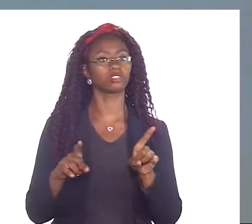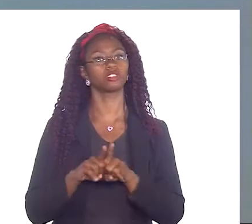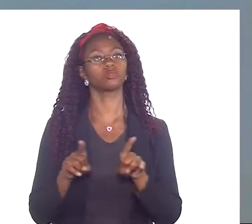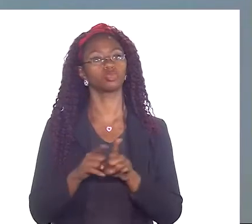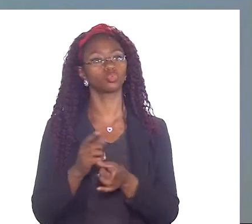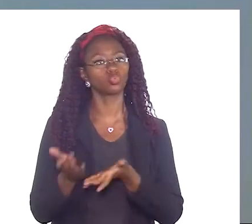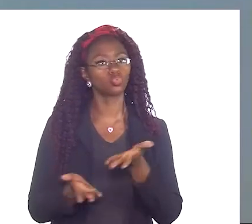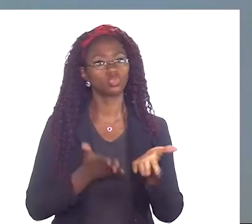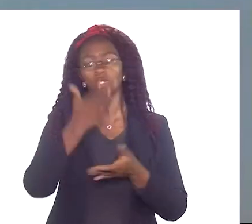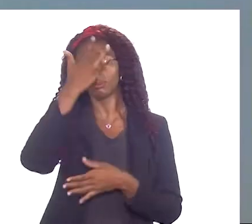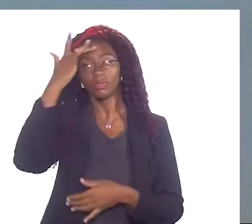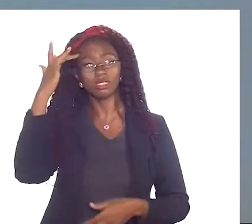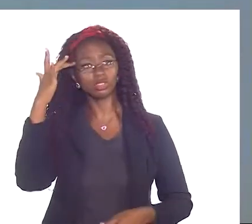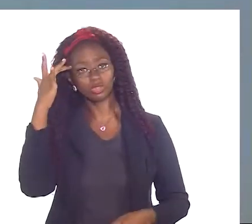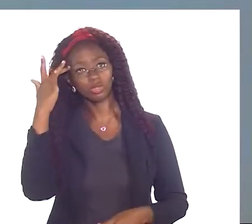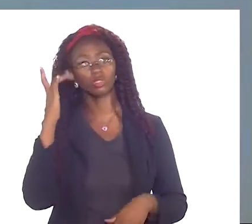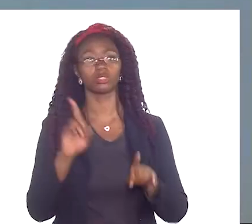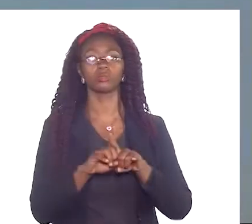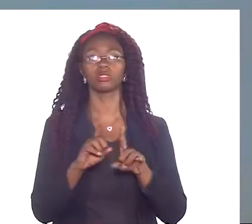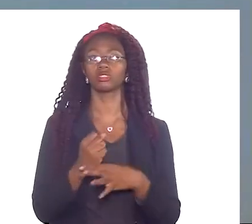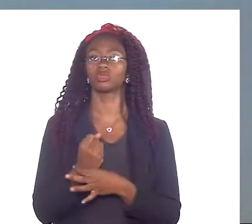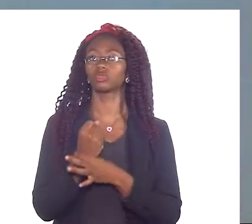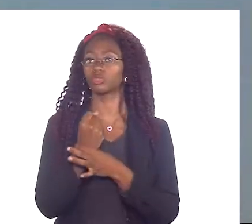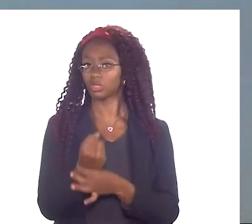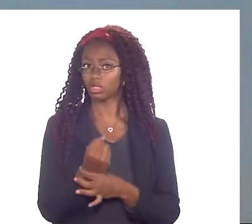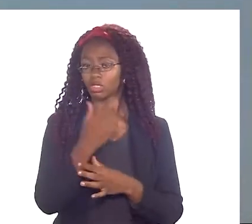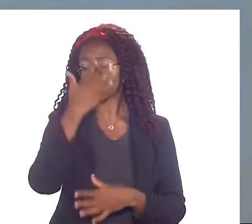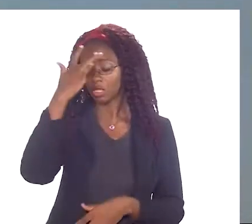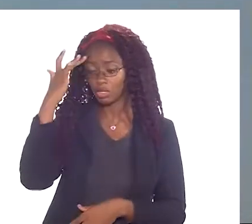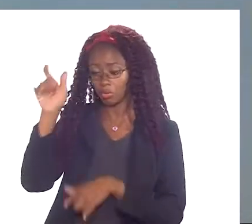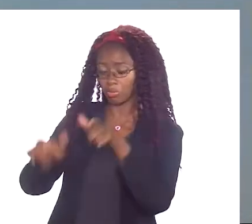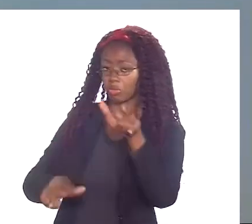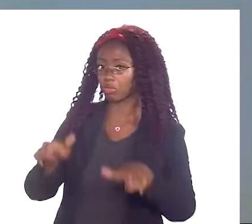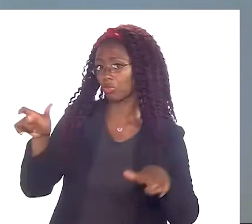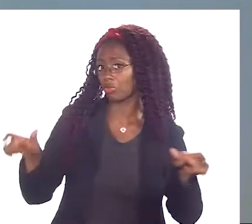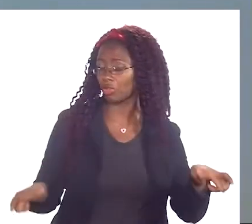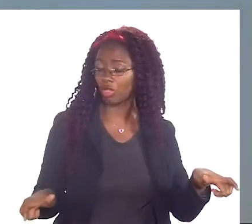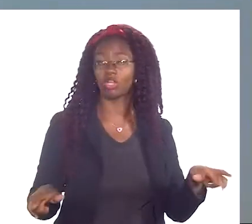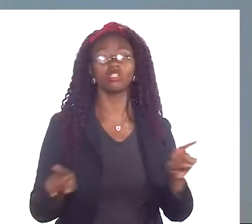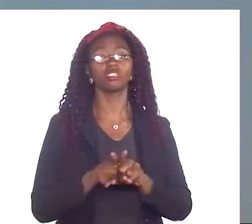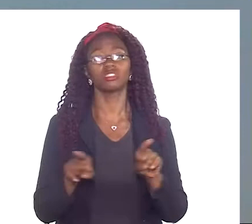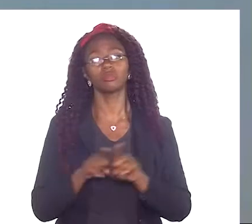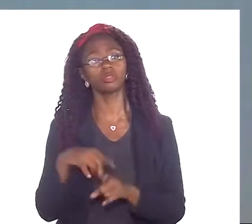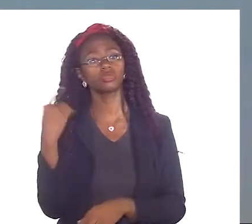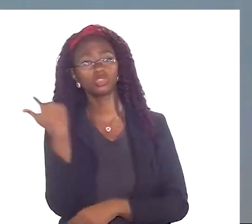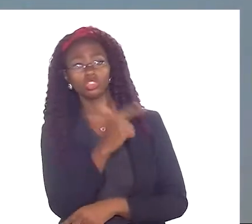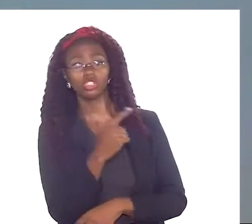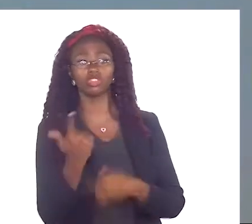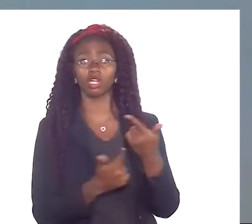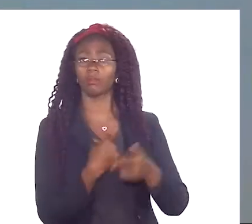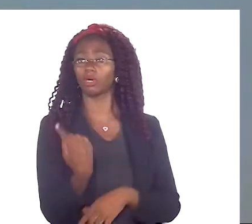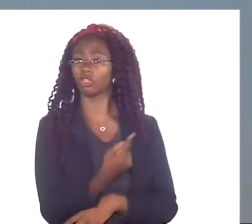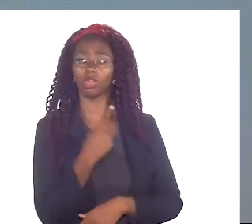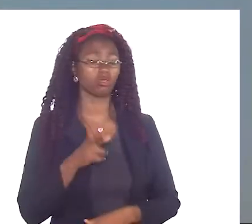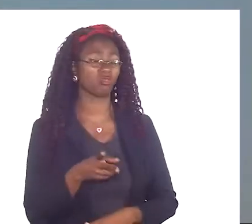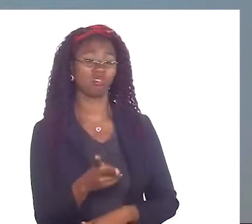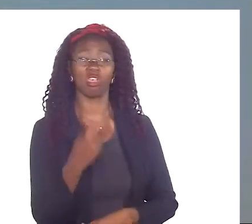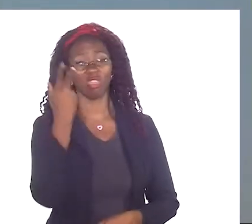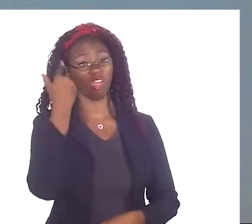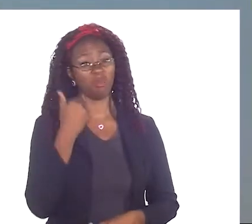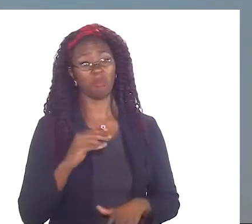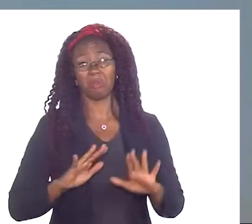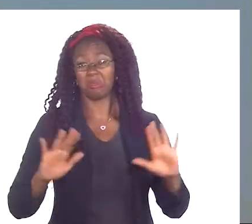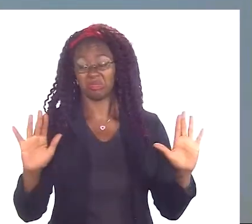os cuidados com as pessoas, a segurança dos colaboradores e conseguir que as nossas operações continuassem